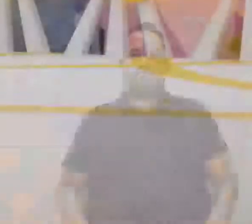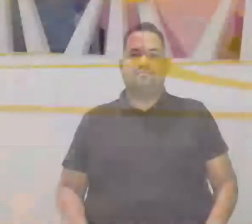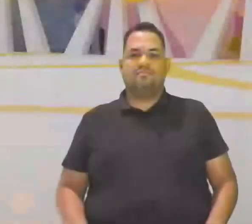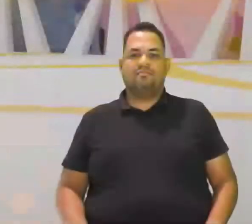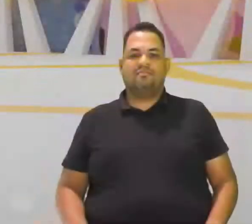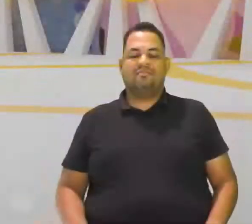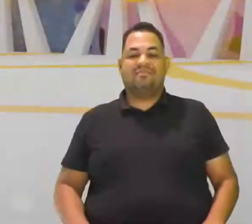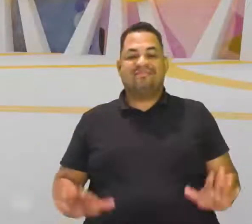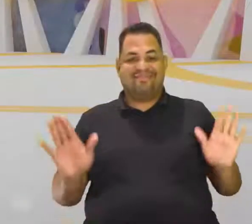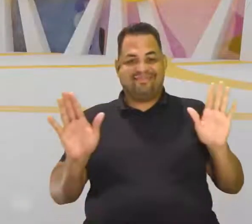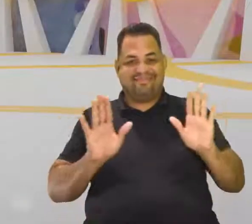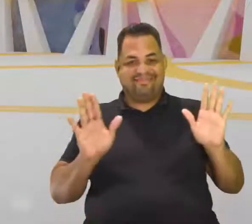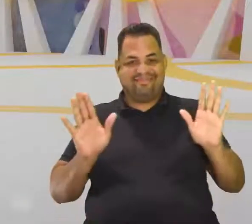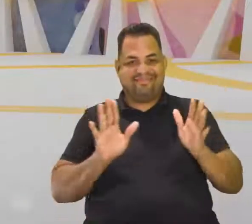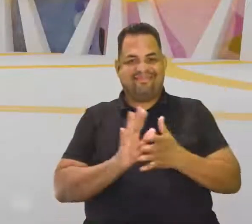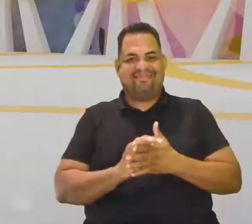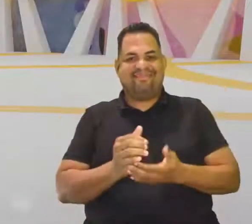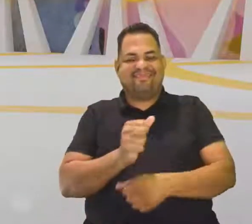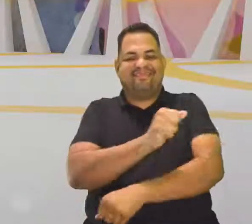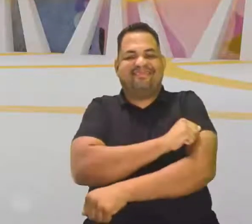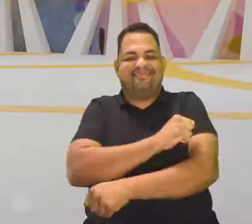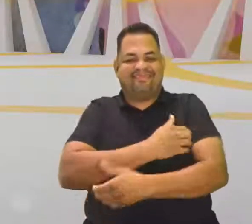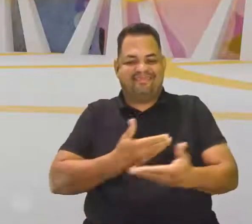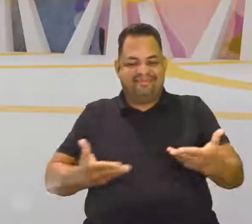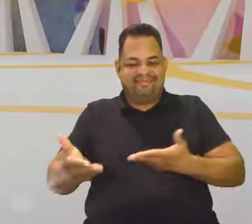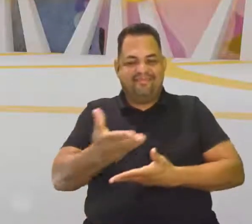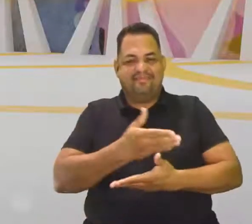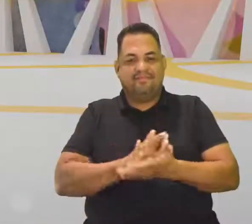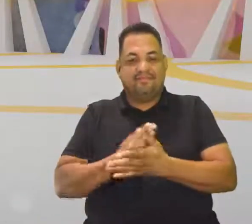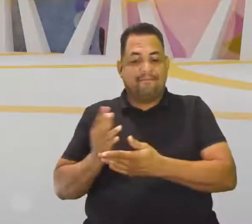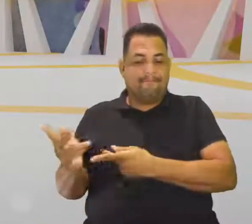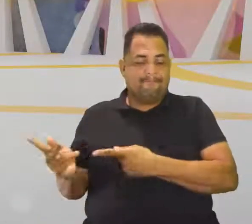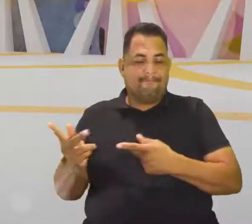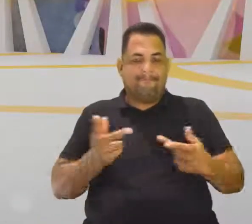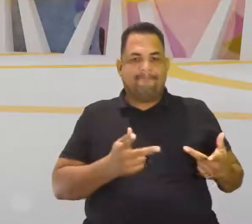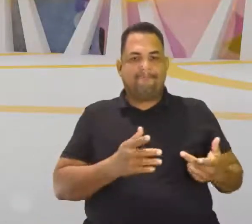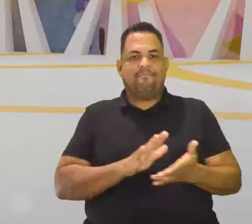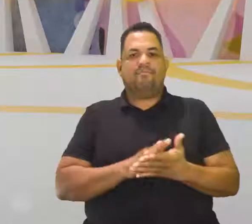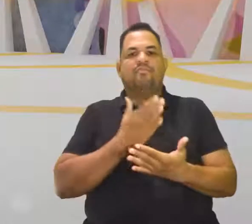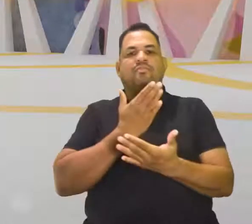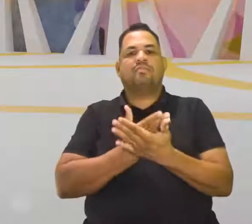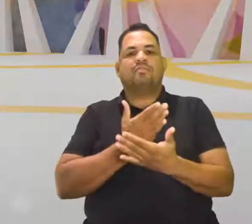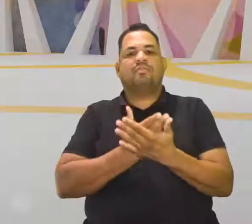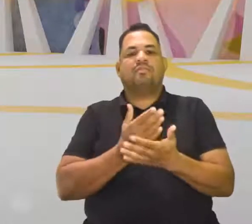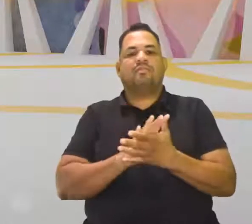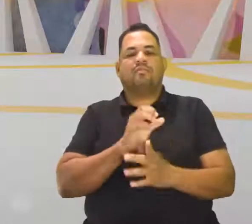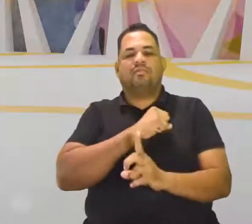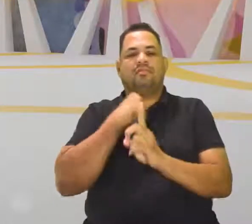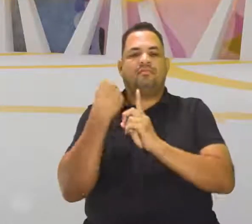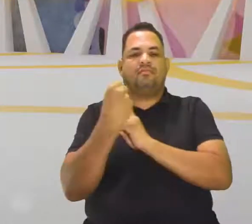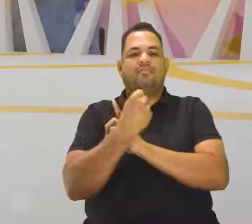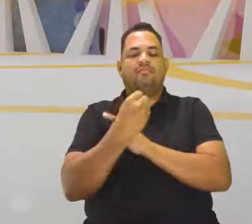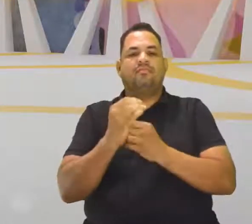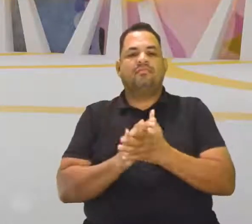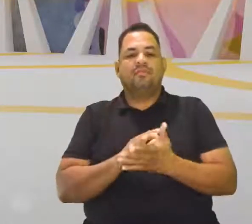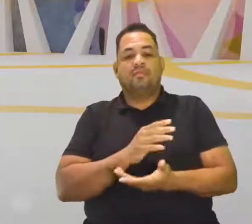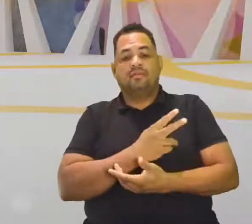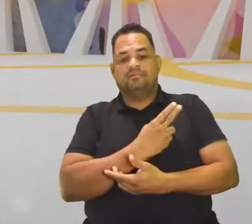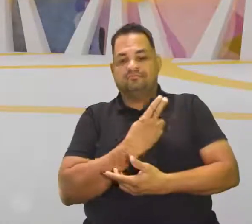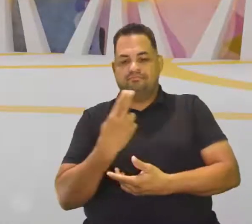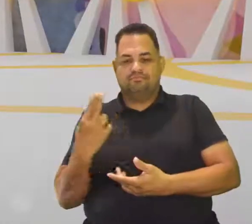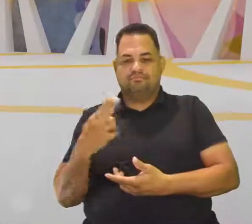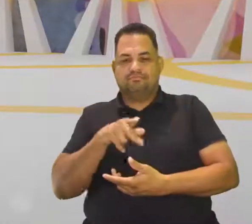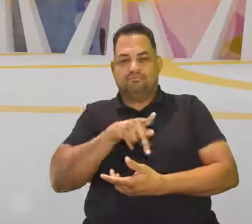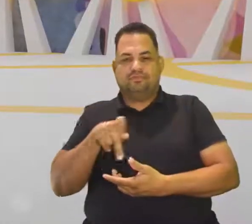o Olá galerinha da mediação sejam bem-vindos para mais uma aula de Sociologia Eu Sou